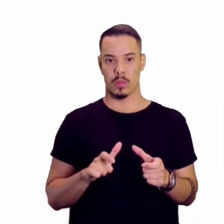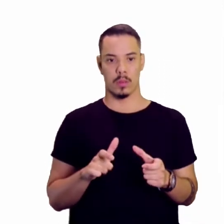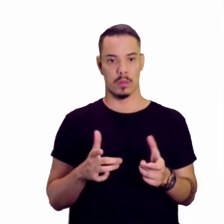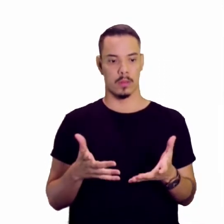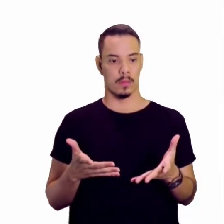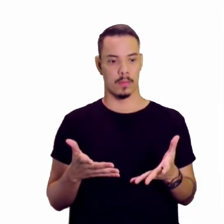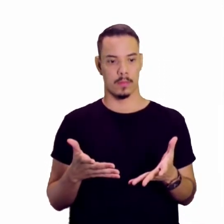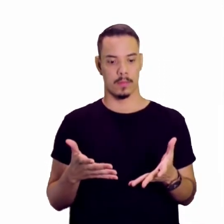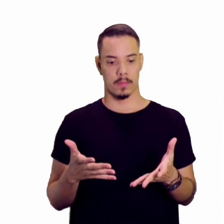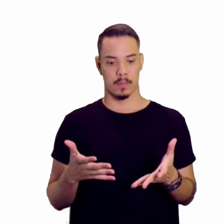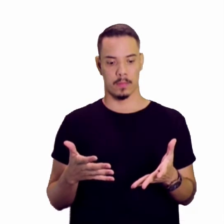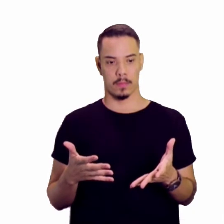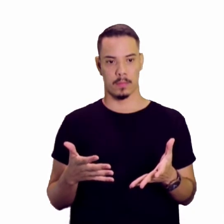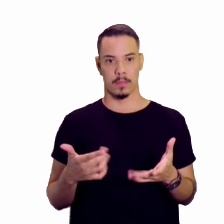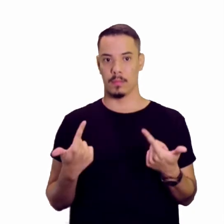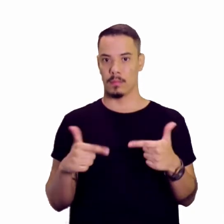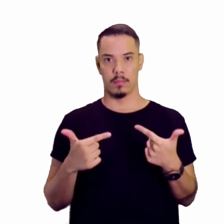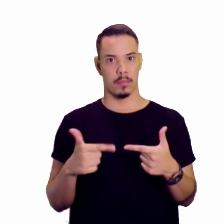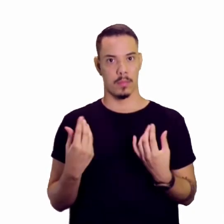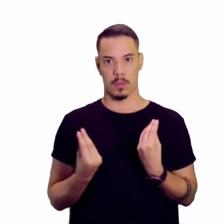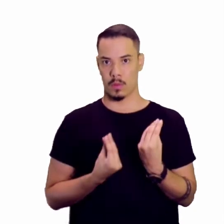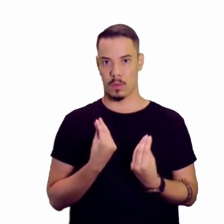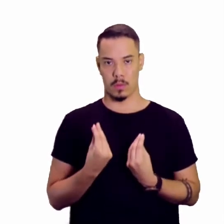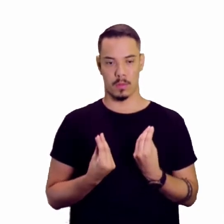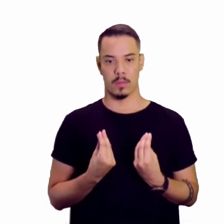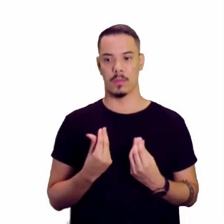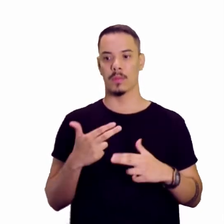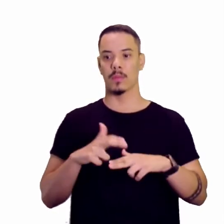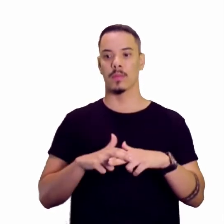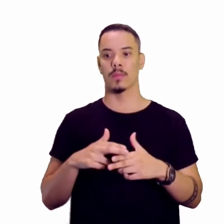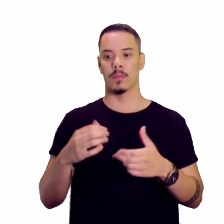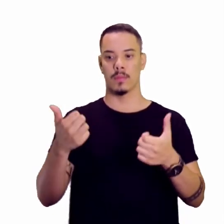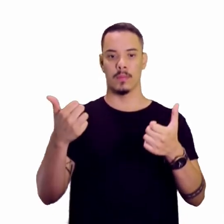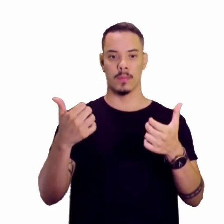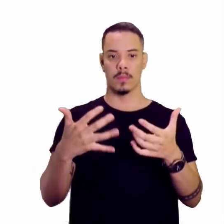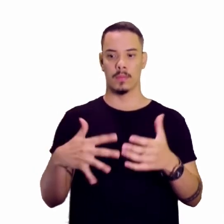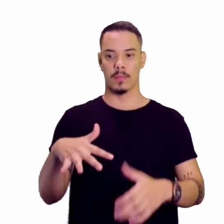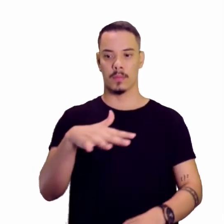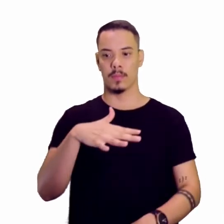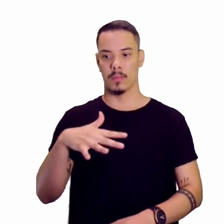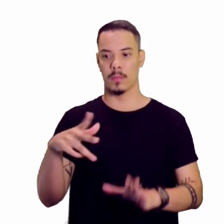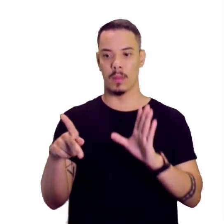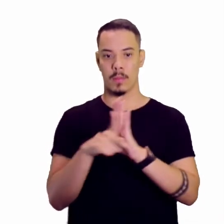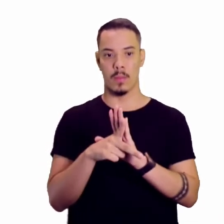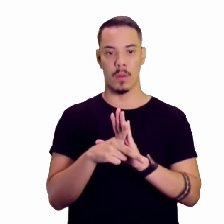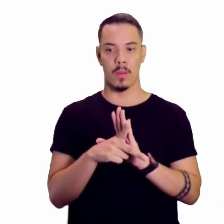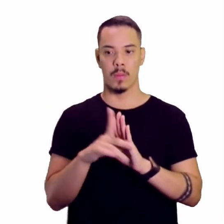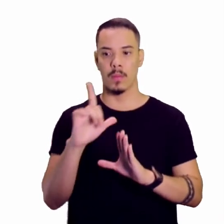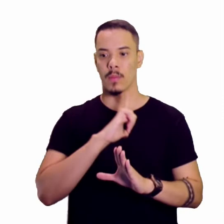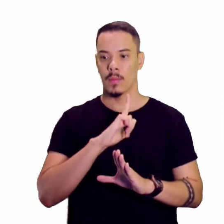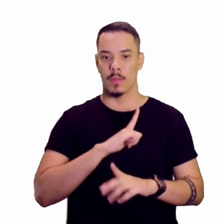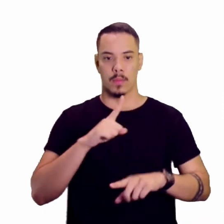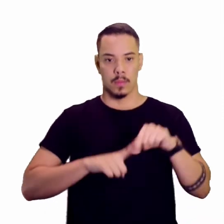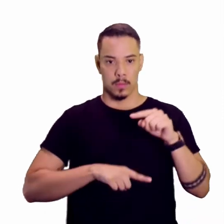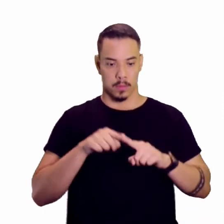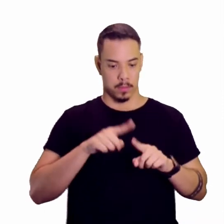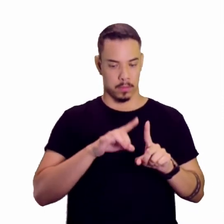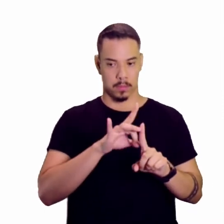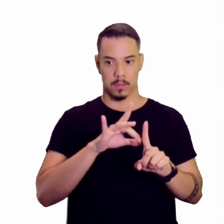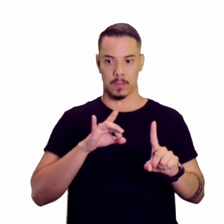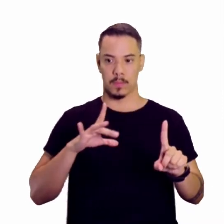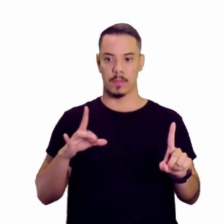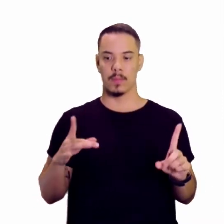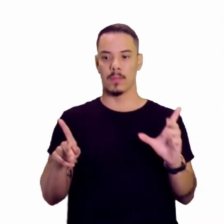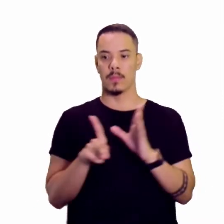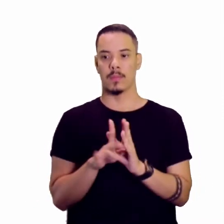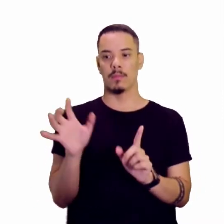subestação, né? Não teria como. Então, por isso está escrito ali, ó, em uma região do espaço, onde o objeto estivesse isolado, afastado